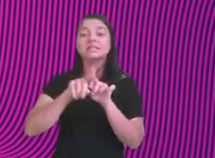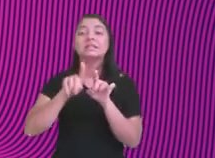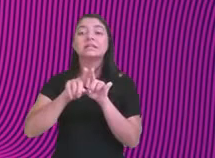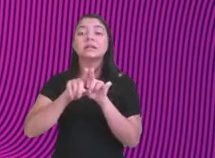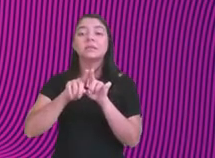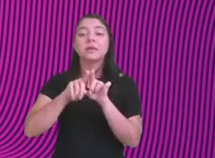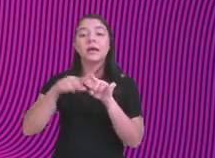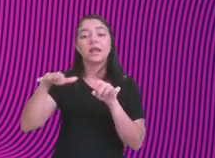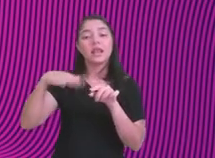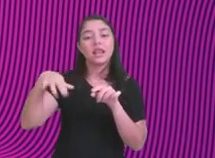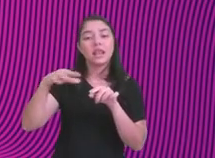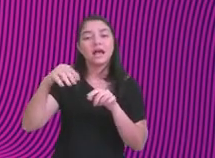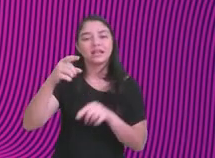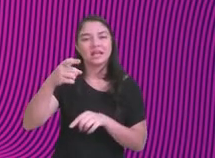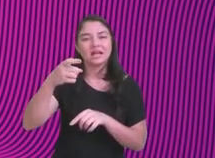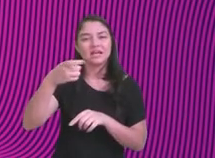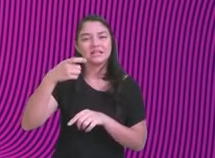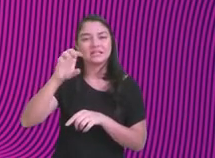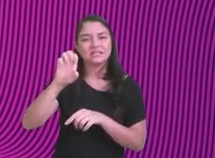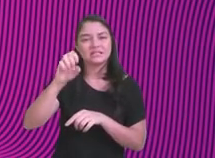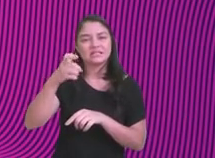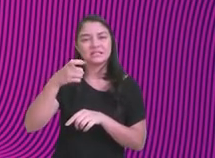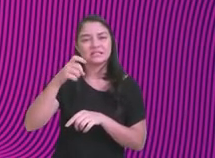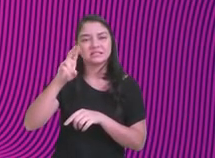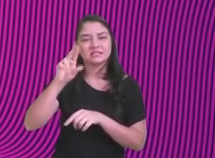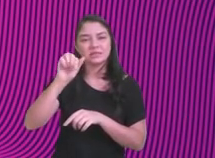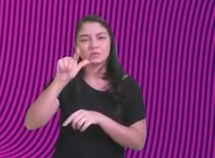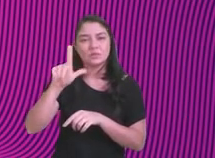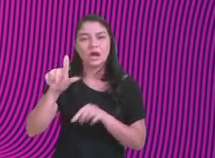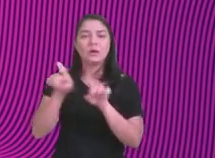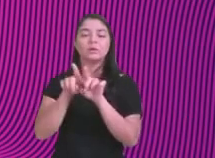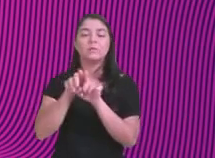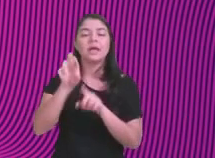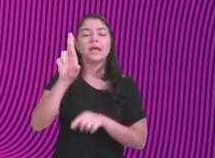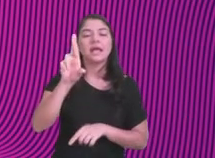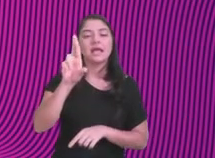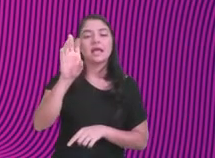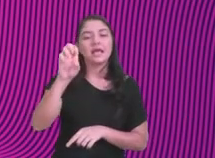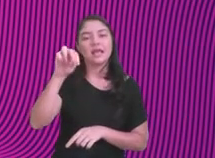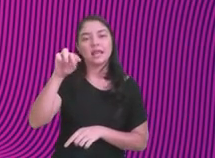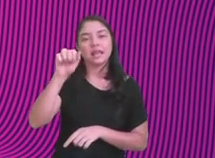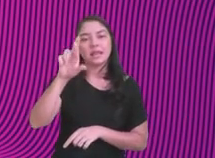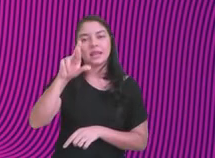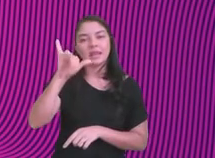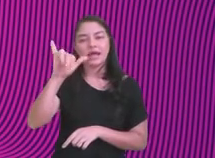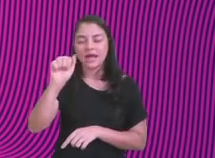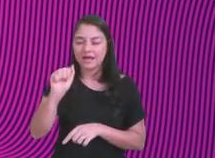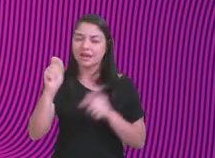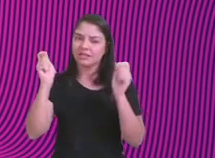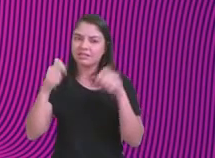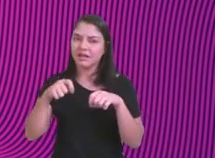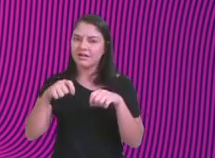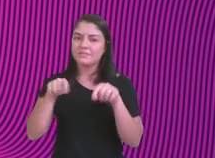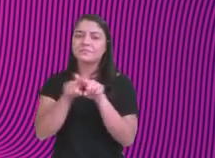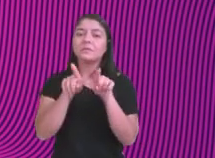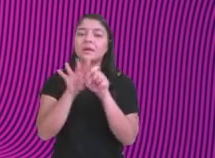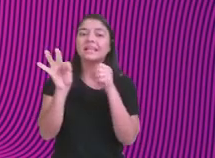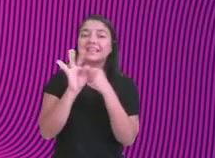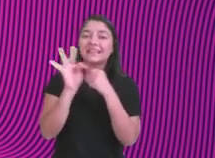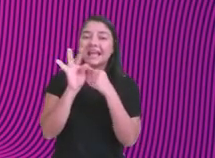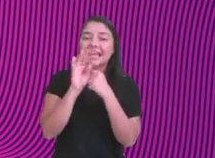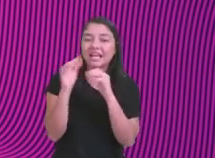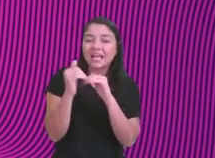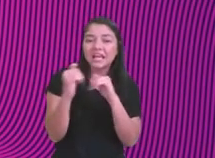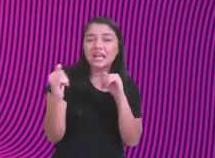sexual, da função urinária, então tem que difundir a técnica. Você acha que na difusão da técnica no treinamento existe espaço e qual a importância de ser